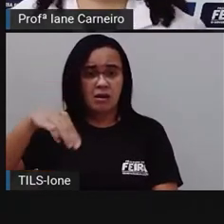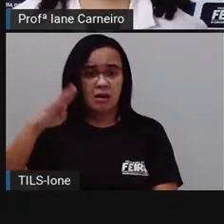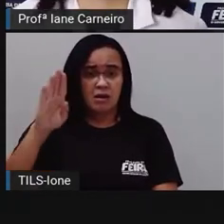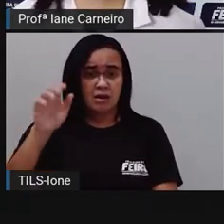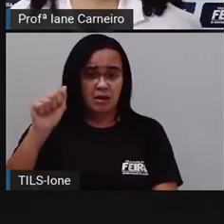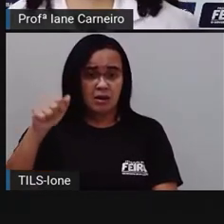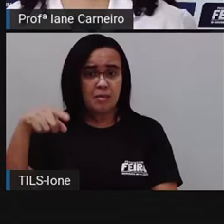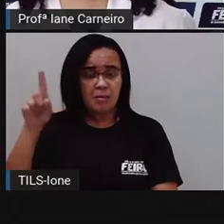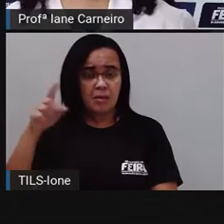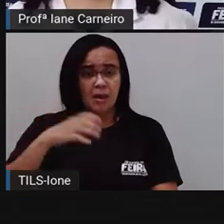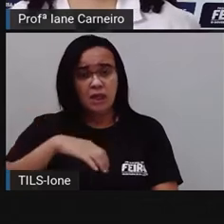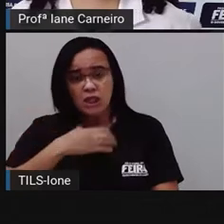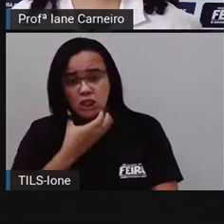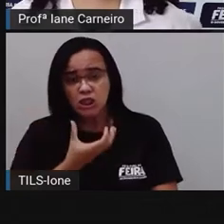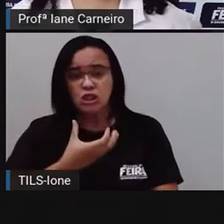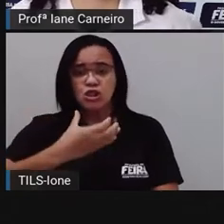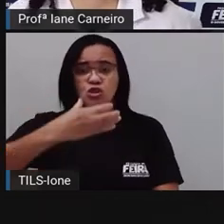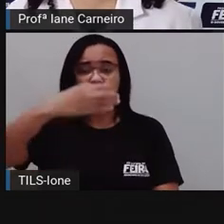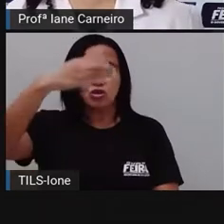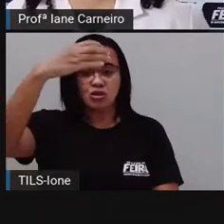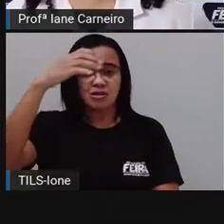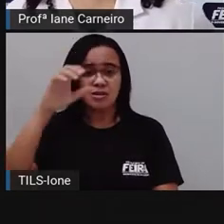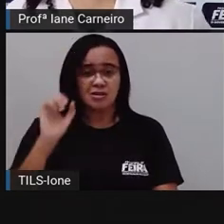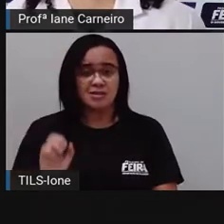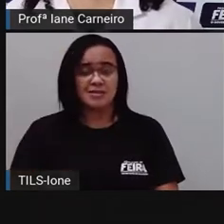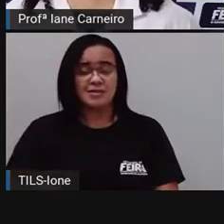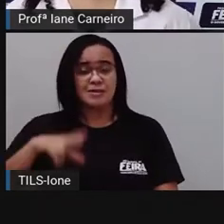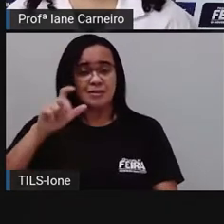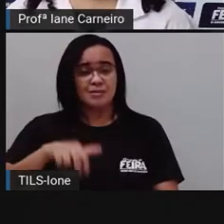girafa galopando.